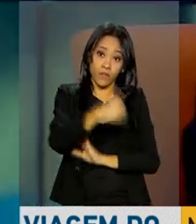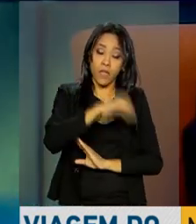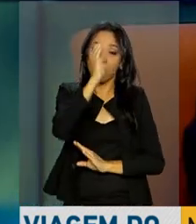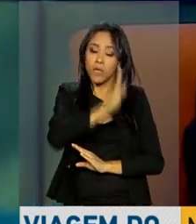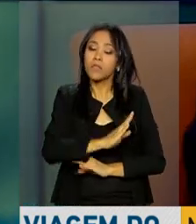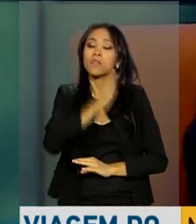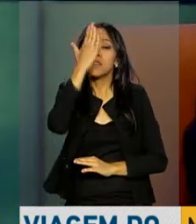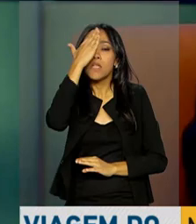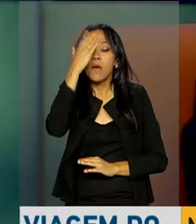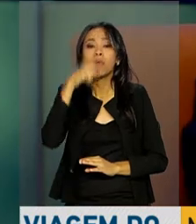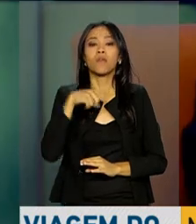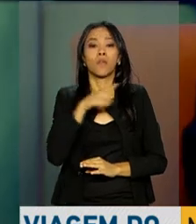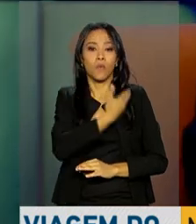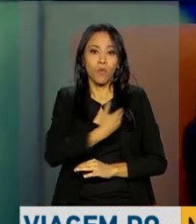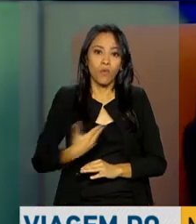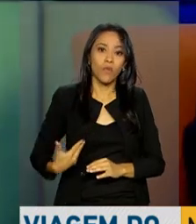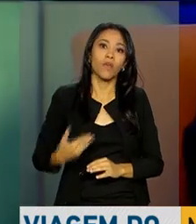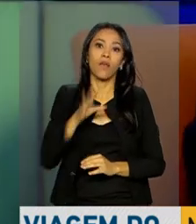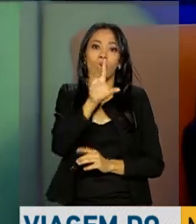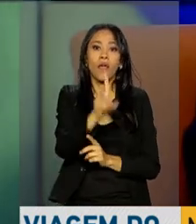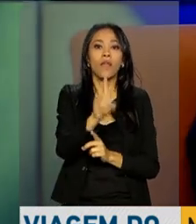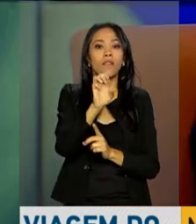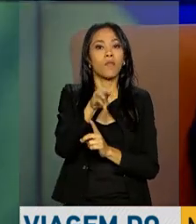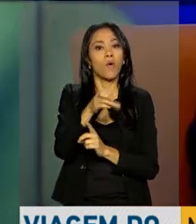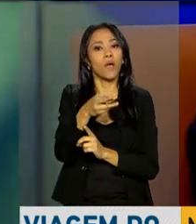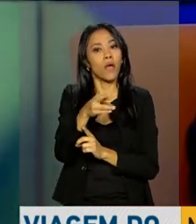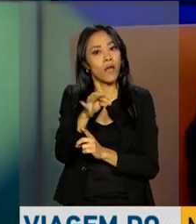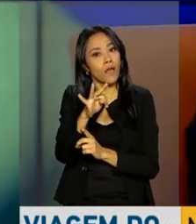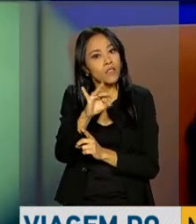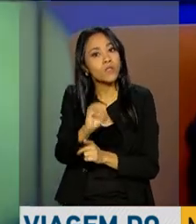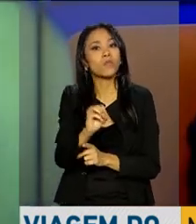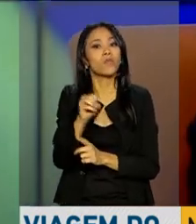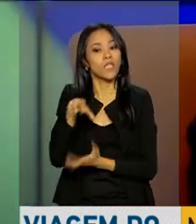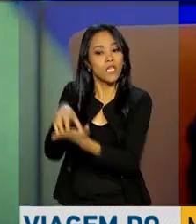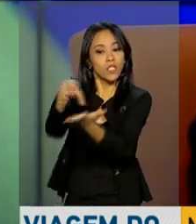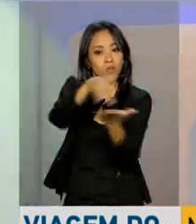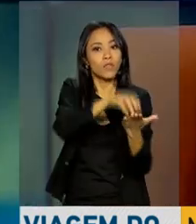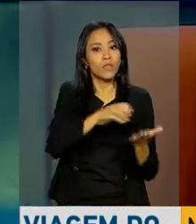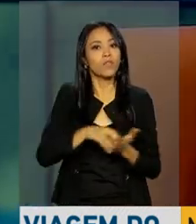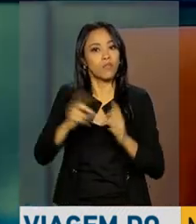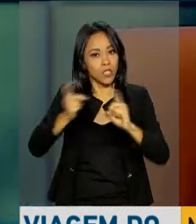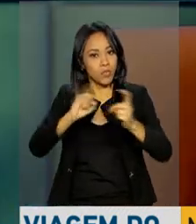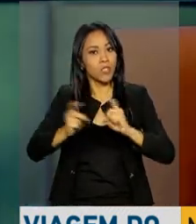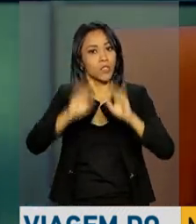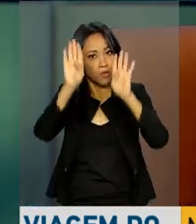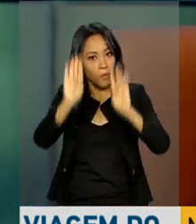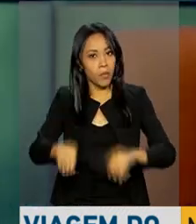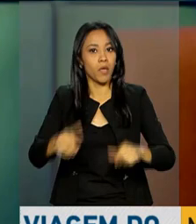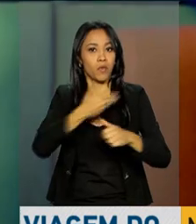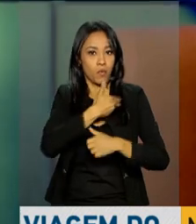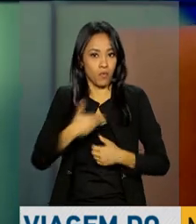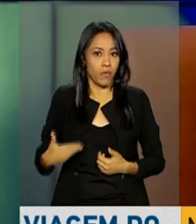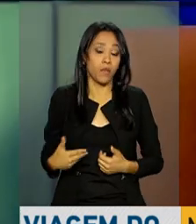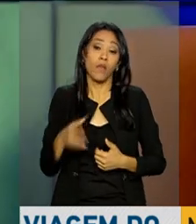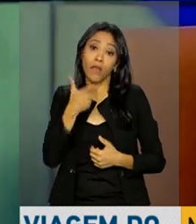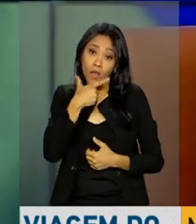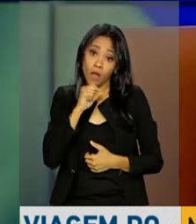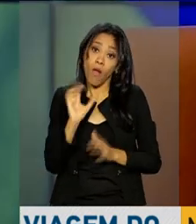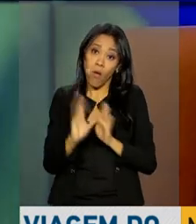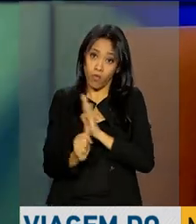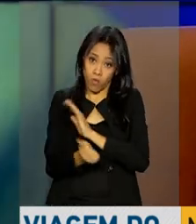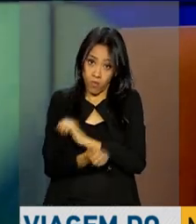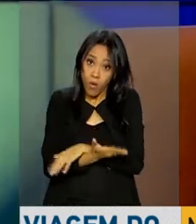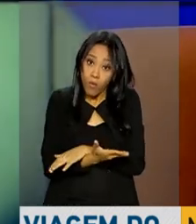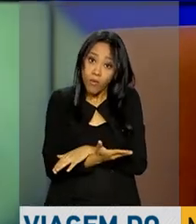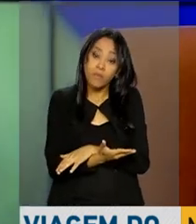vivemos uma democracia plena, que as instituições estão funcionando, vai com muito maior tranquilidade. Eu acho o seguinte, quem cometeu ilícitos, não